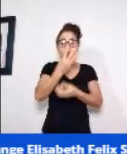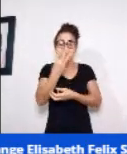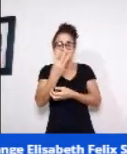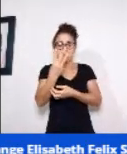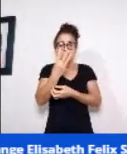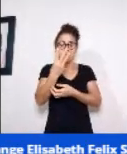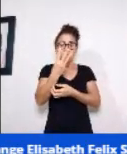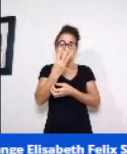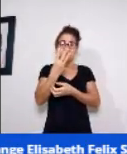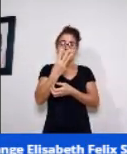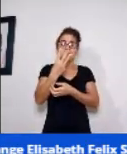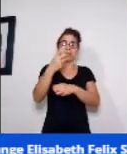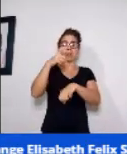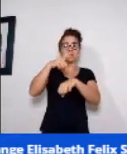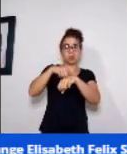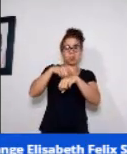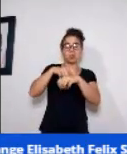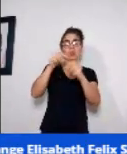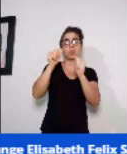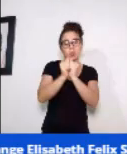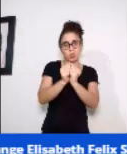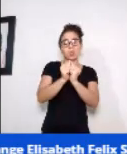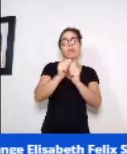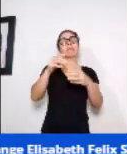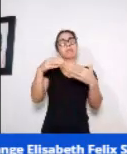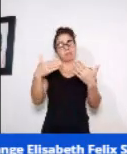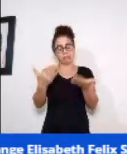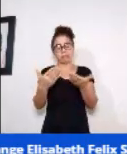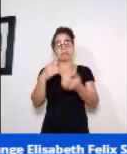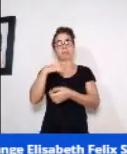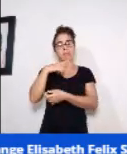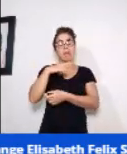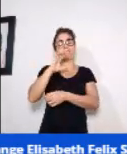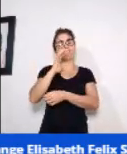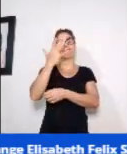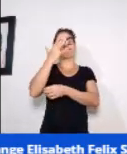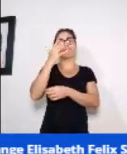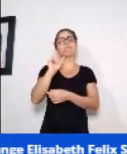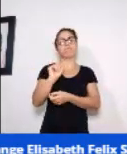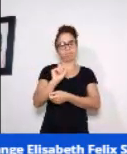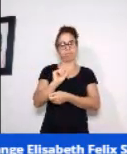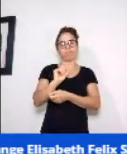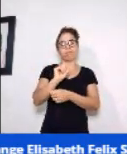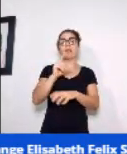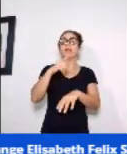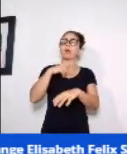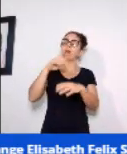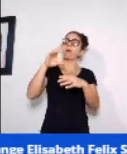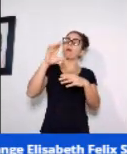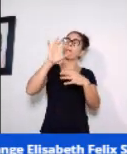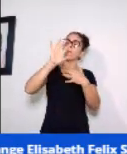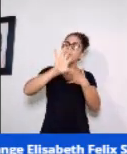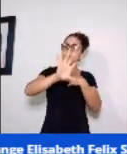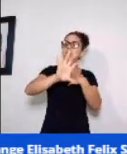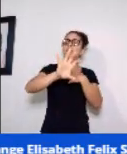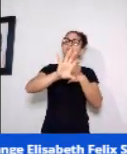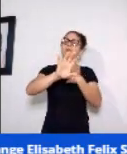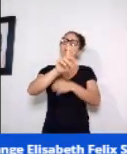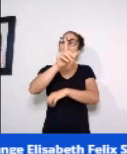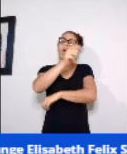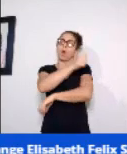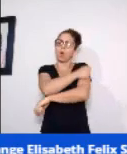Nós caímos nessa situação também, né? De pôr em si a empatia pelo aluno nessa